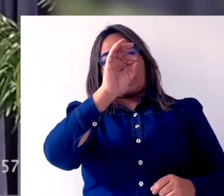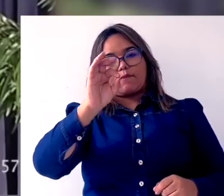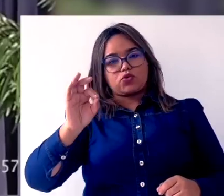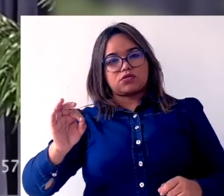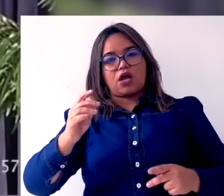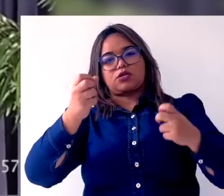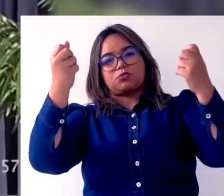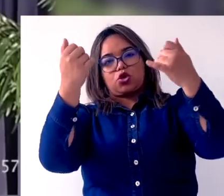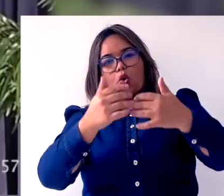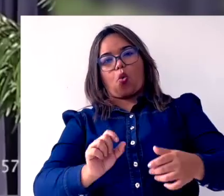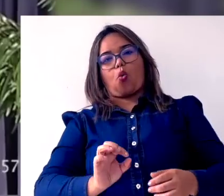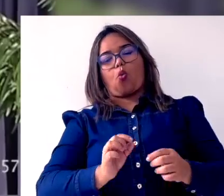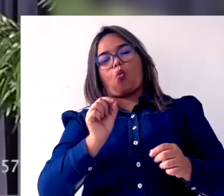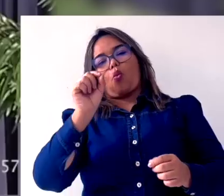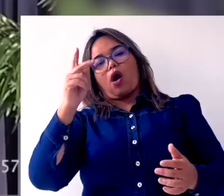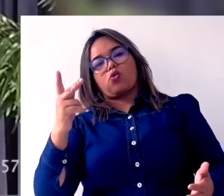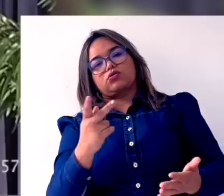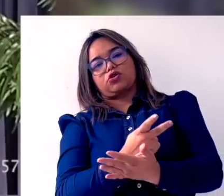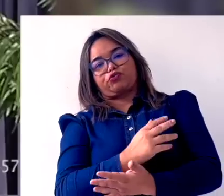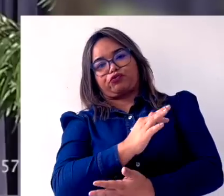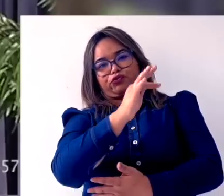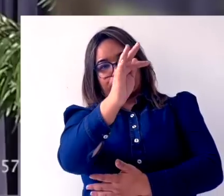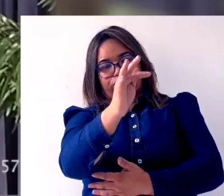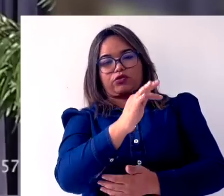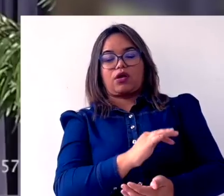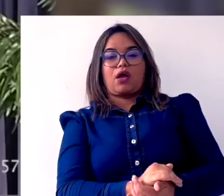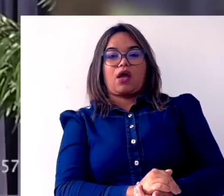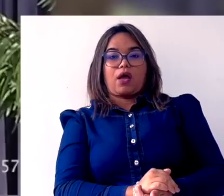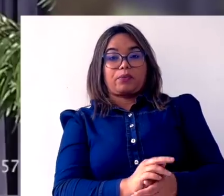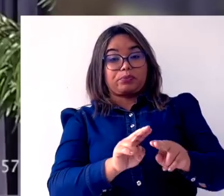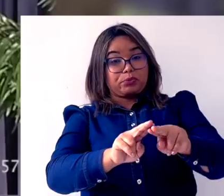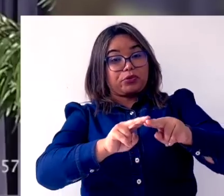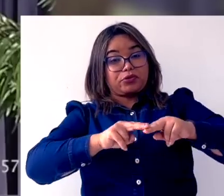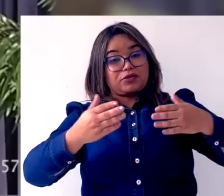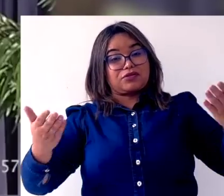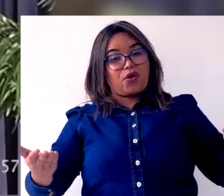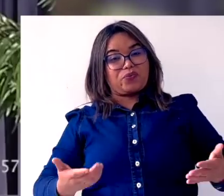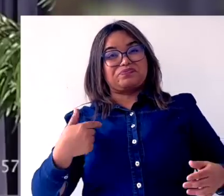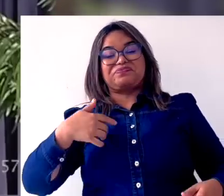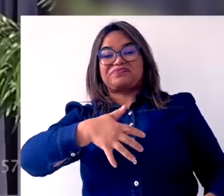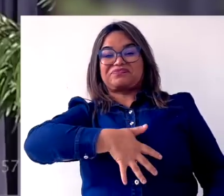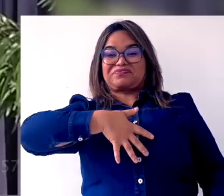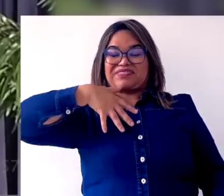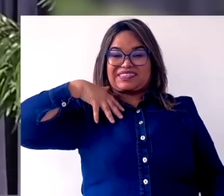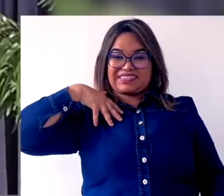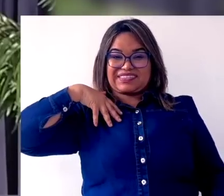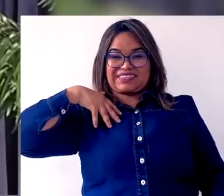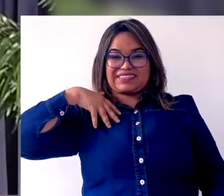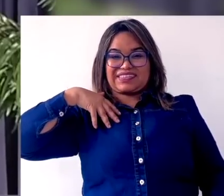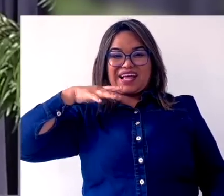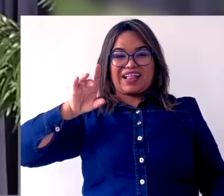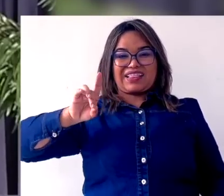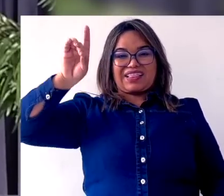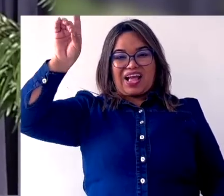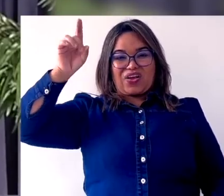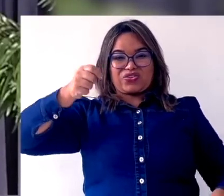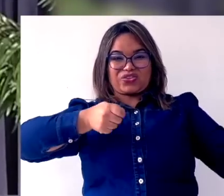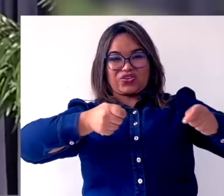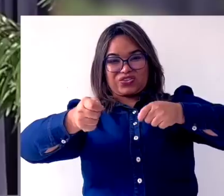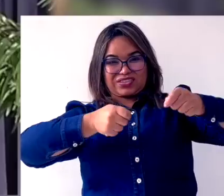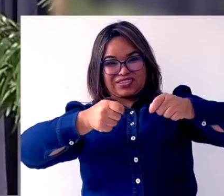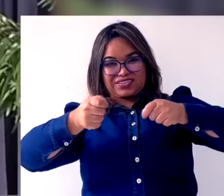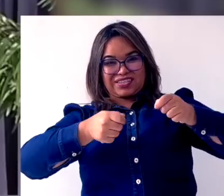de 100% do que vai acontecer neste planeta. E é por isso que eu levanto a minha cabeça de